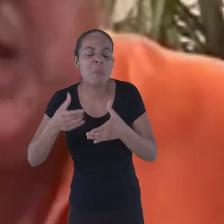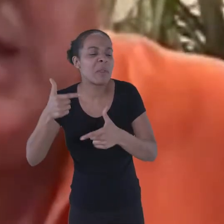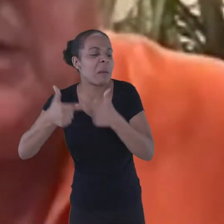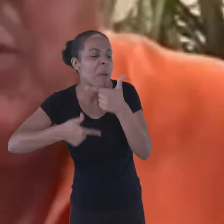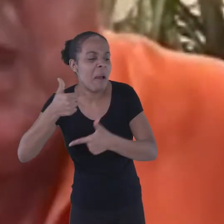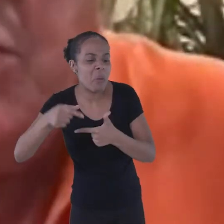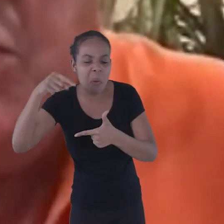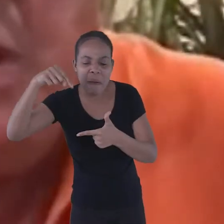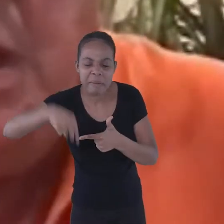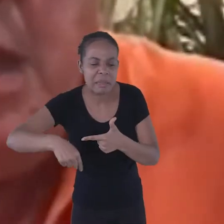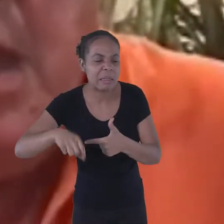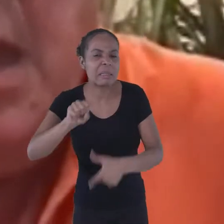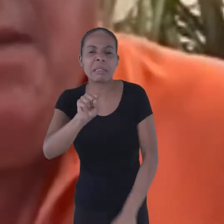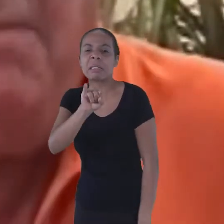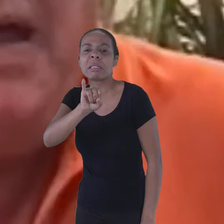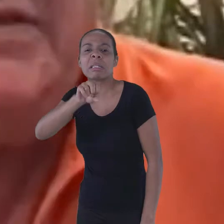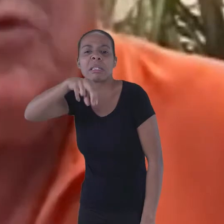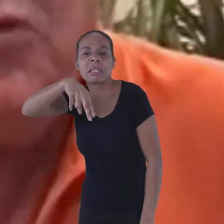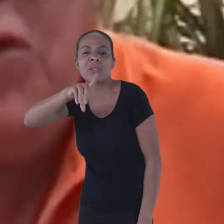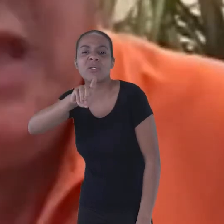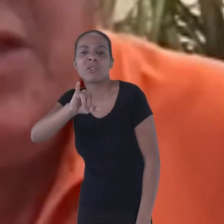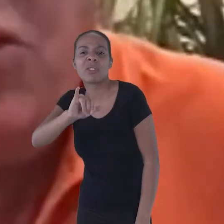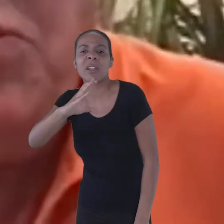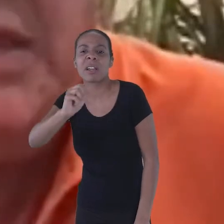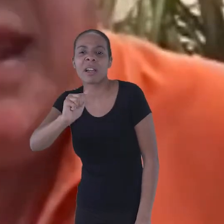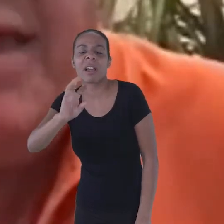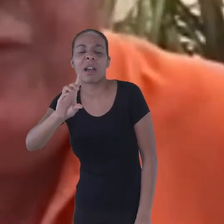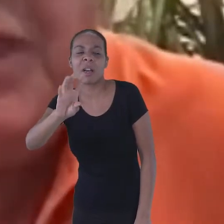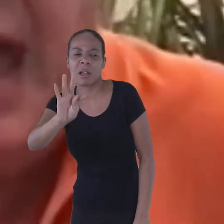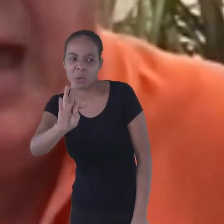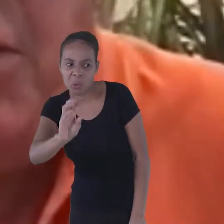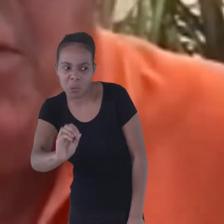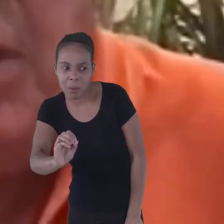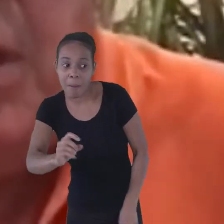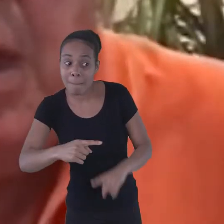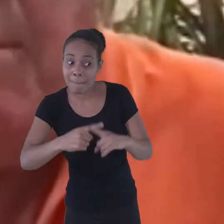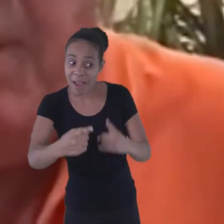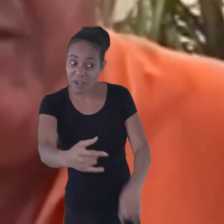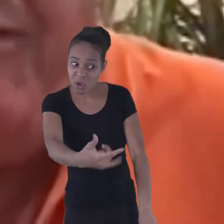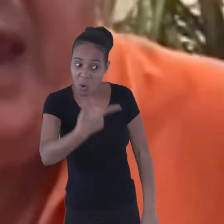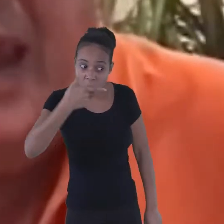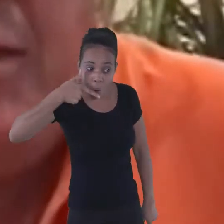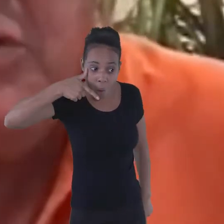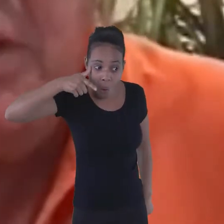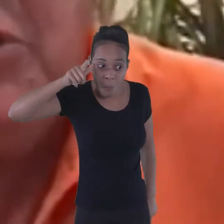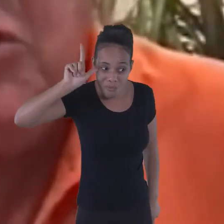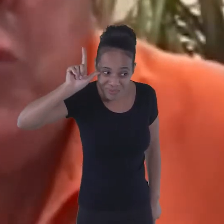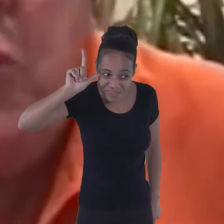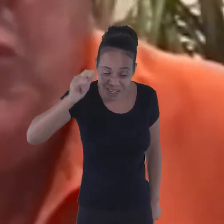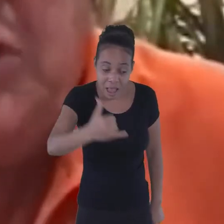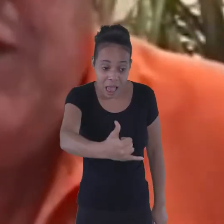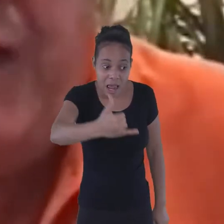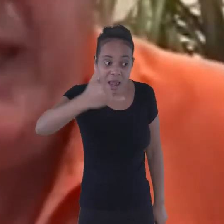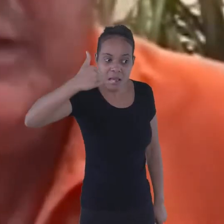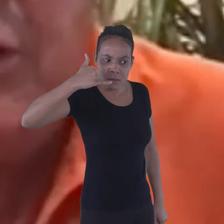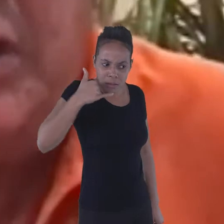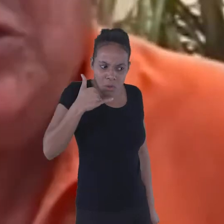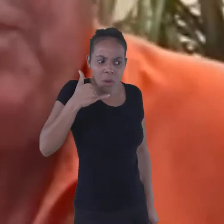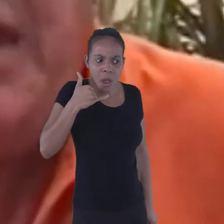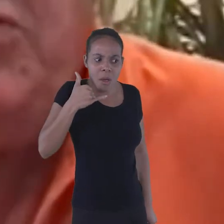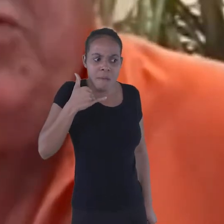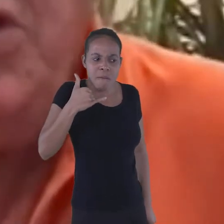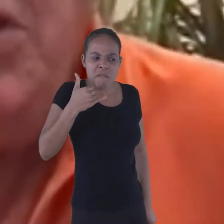participei de eleição nenhuma, mas ontem, quando me telefonaram para falar os absurdos que falaram a